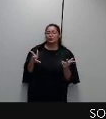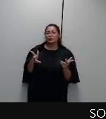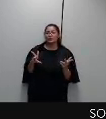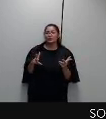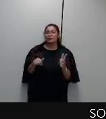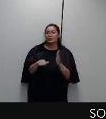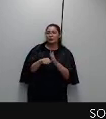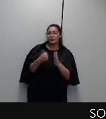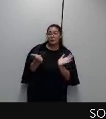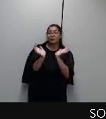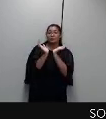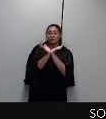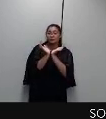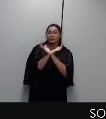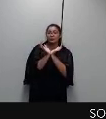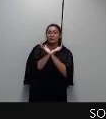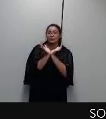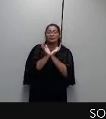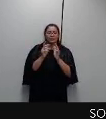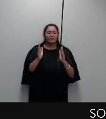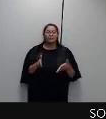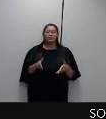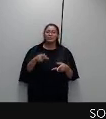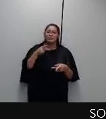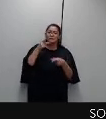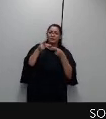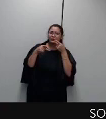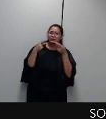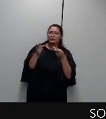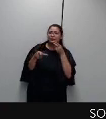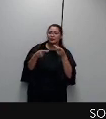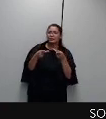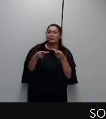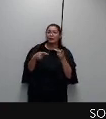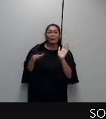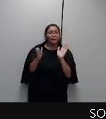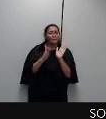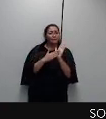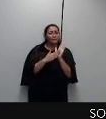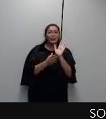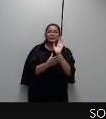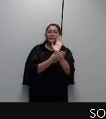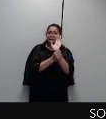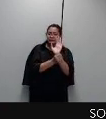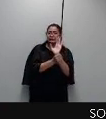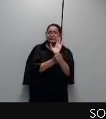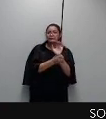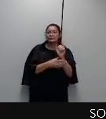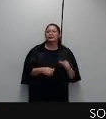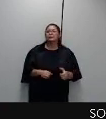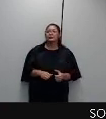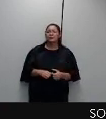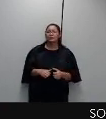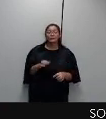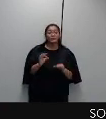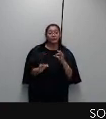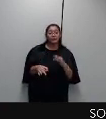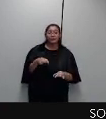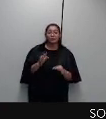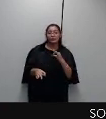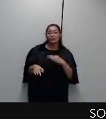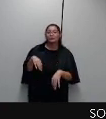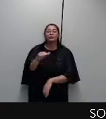primeira turma e aqui se trata de do seguinte o Mandado de Segurança contra um lápis da corregedoria-geral da Justiça lá no Rio de